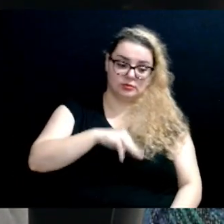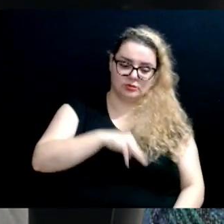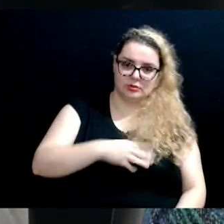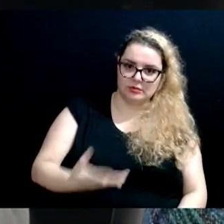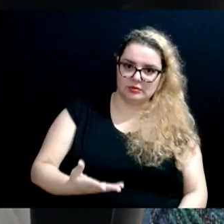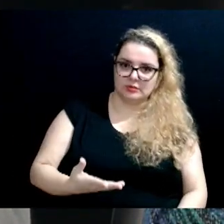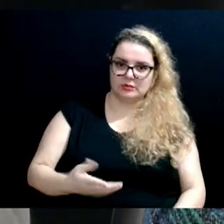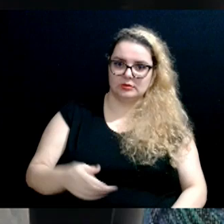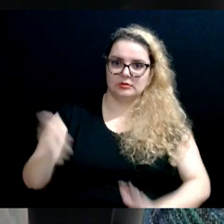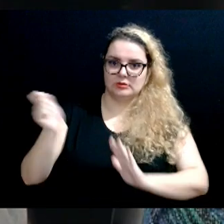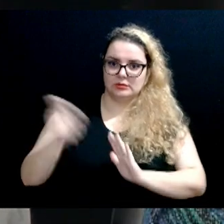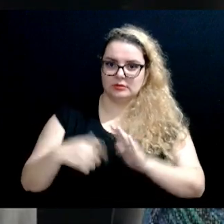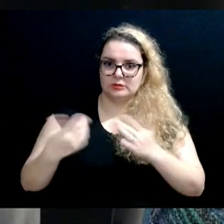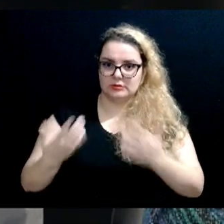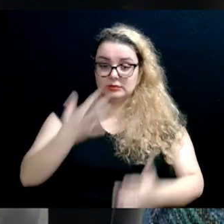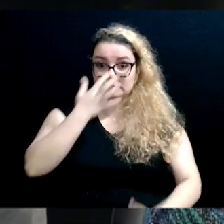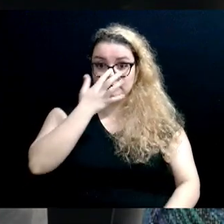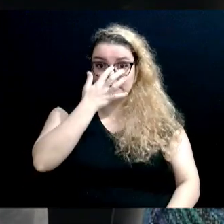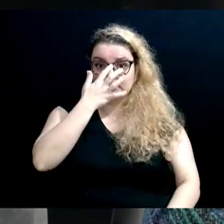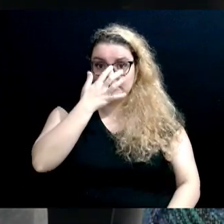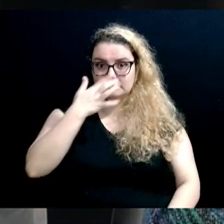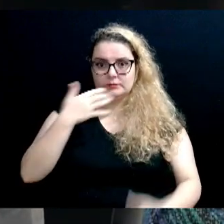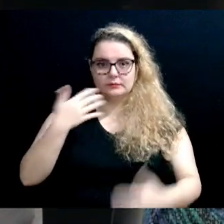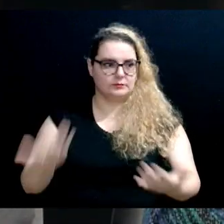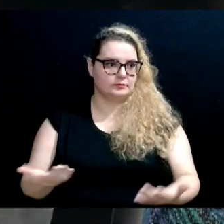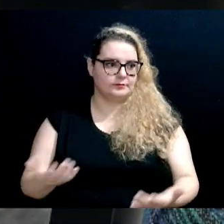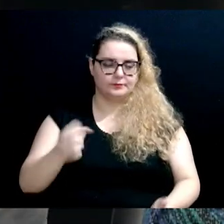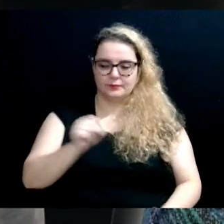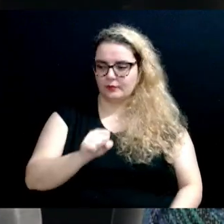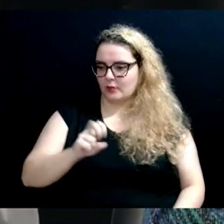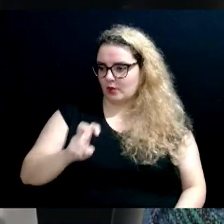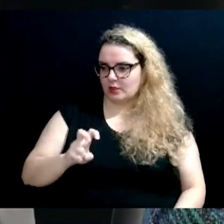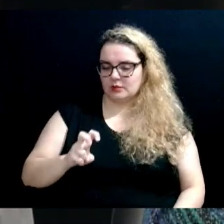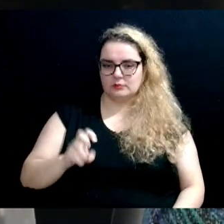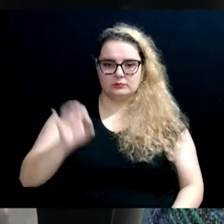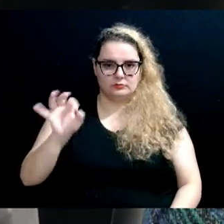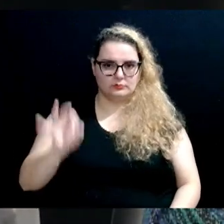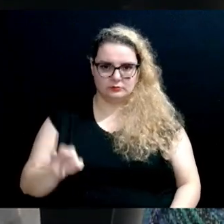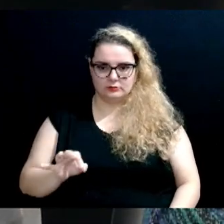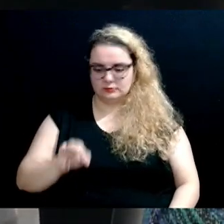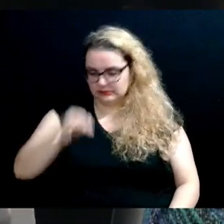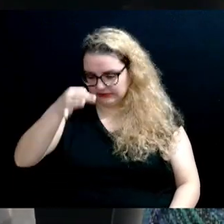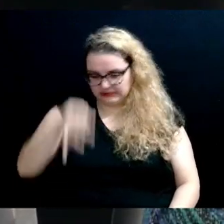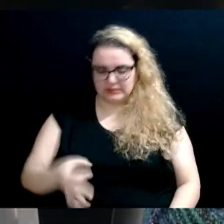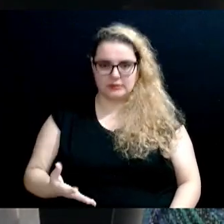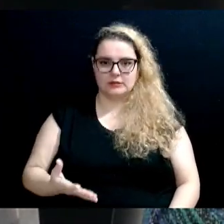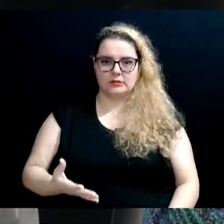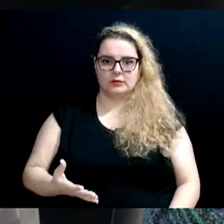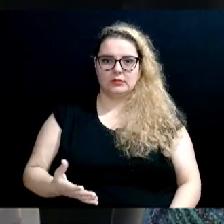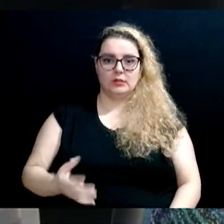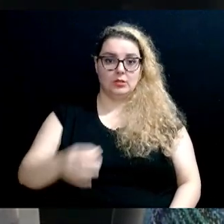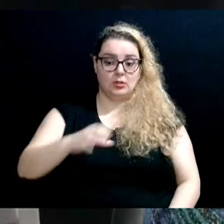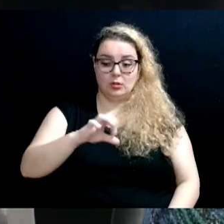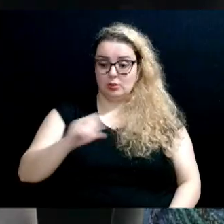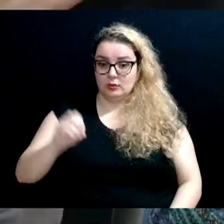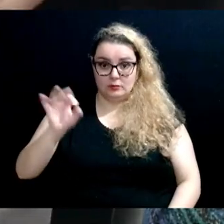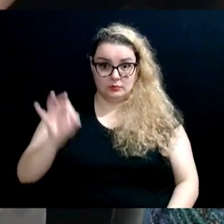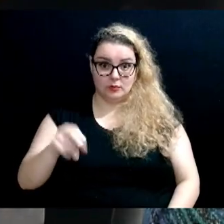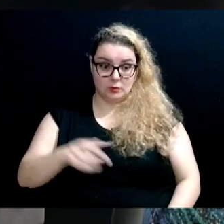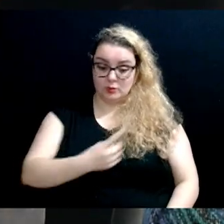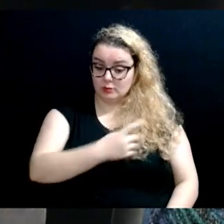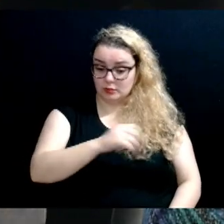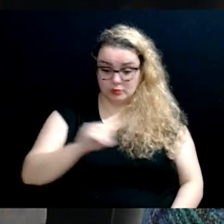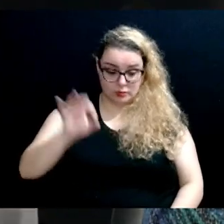ela com 85% de precisão, 90% ou 100% não vai mudar